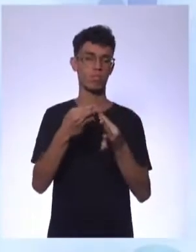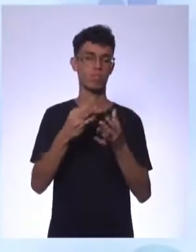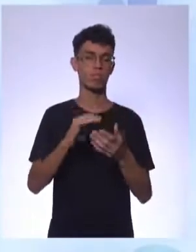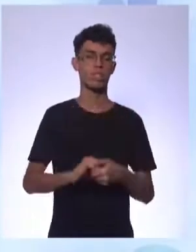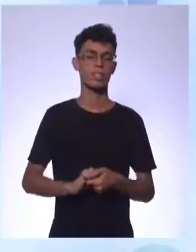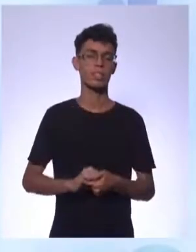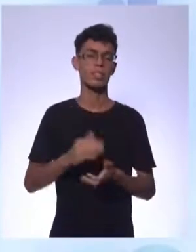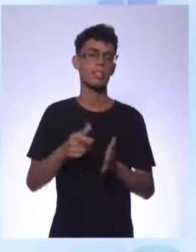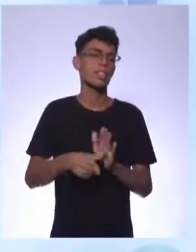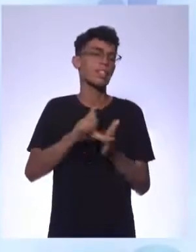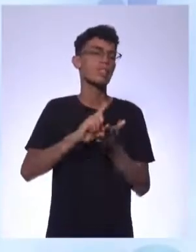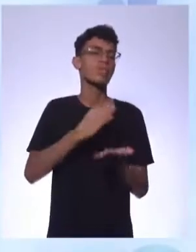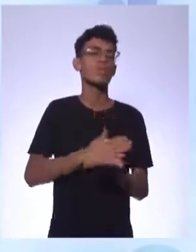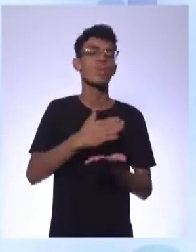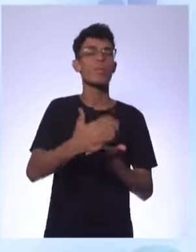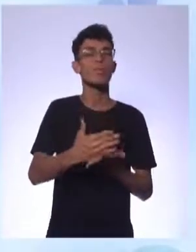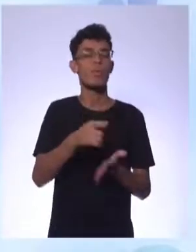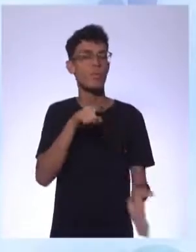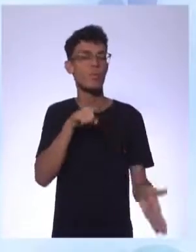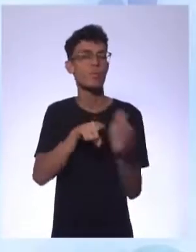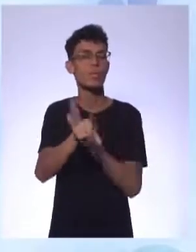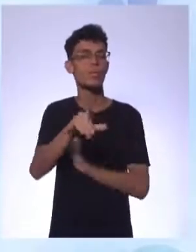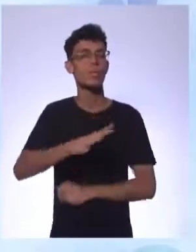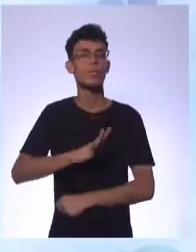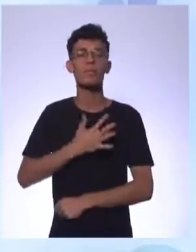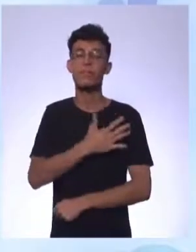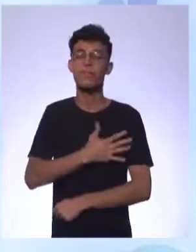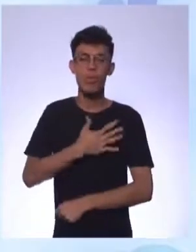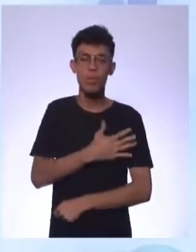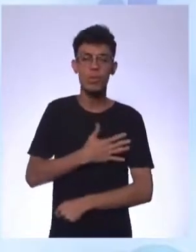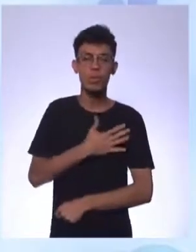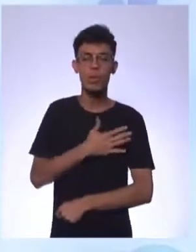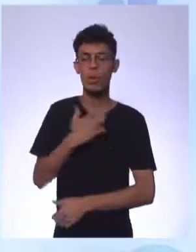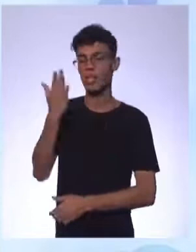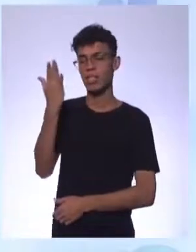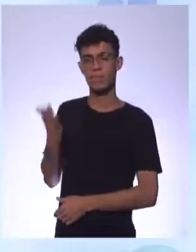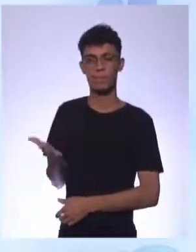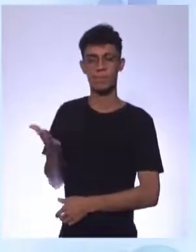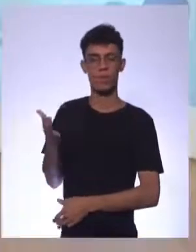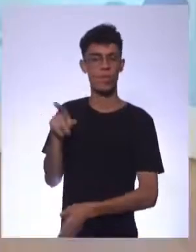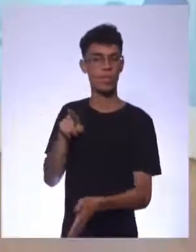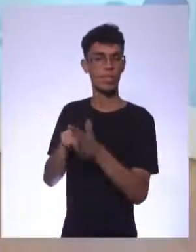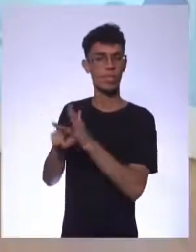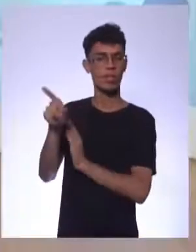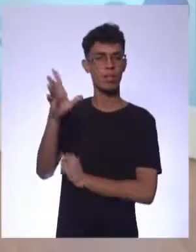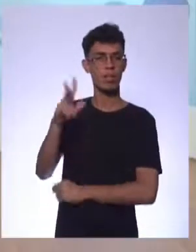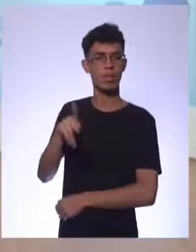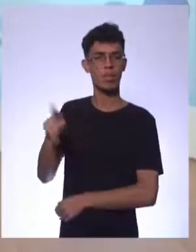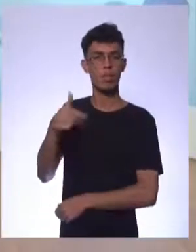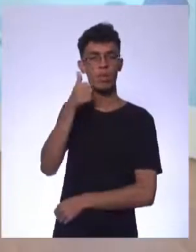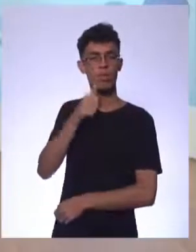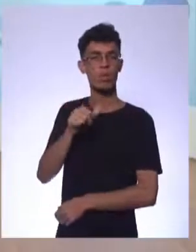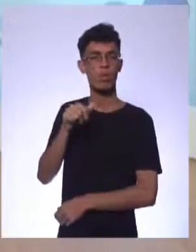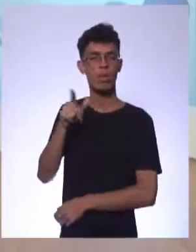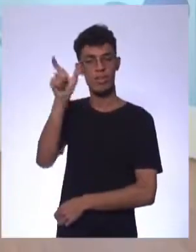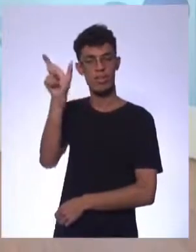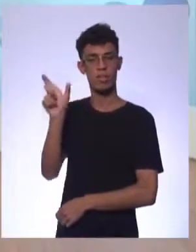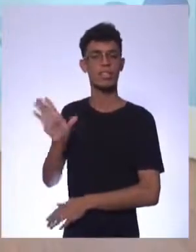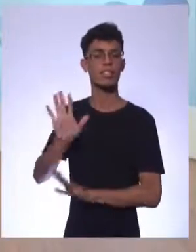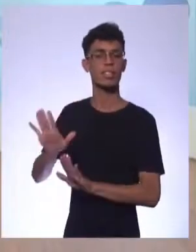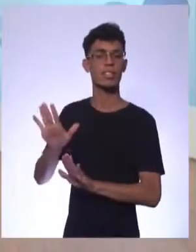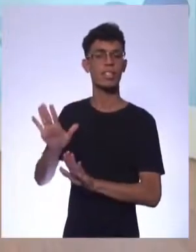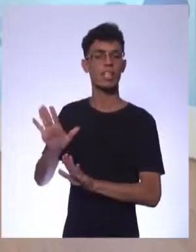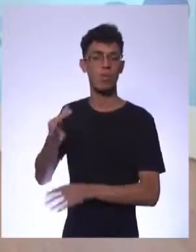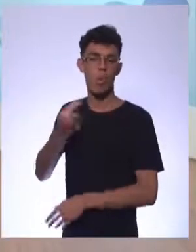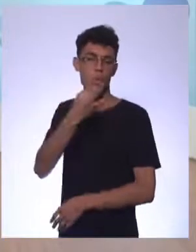gosto sempre de começar as aulas perguntando, questionando, mas vou perguntar para a professora Tayana logo de início. Deus. Claro, professora Tayana. Você é daquelas pessoas que tem